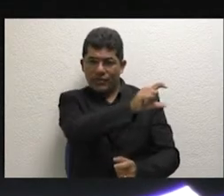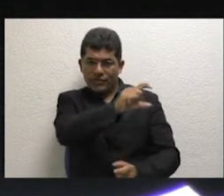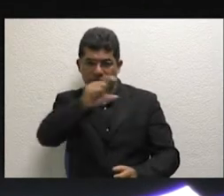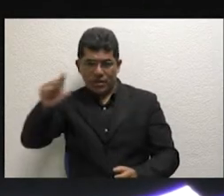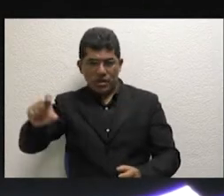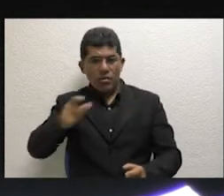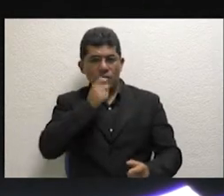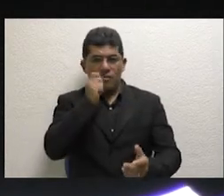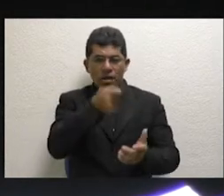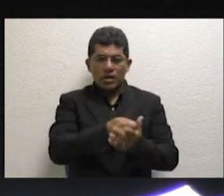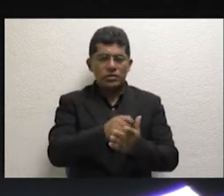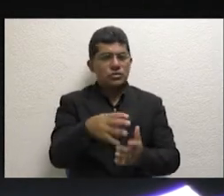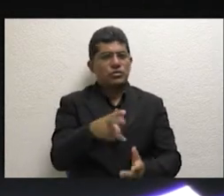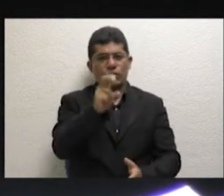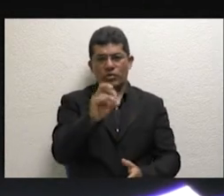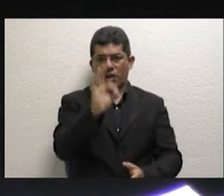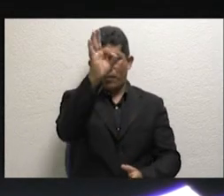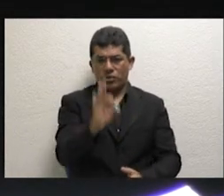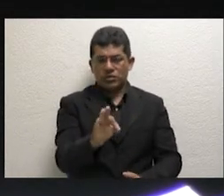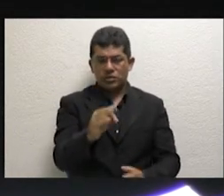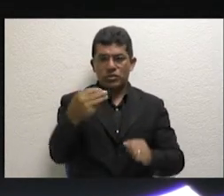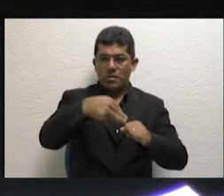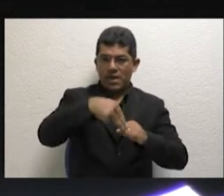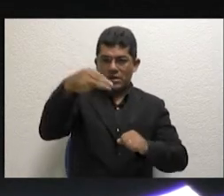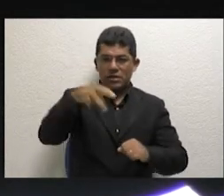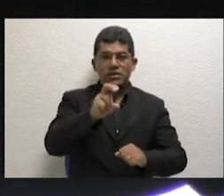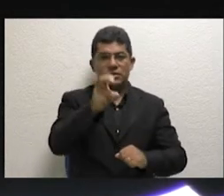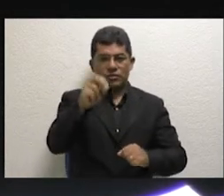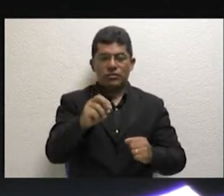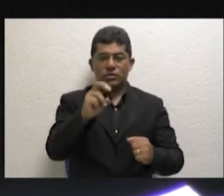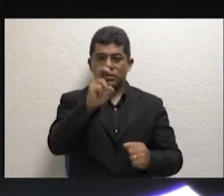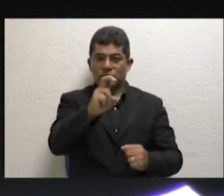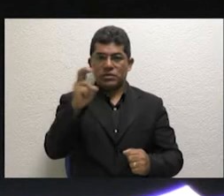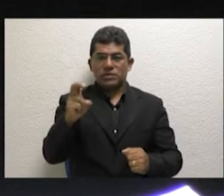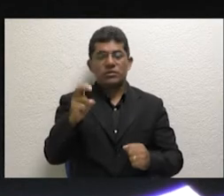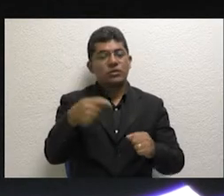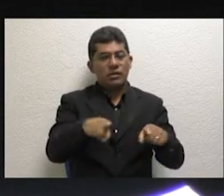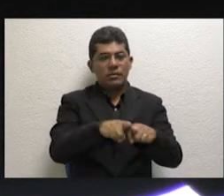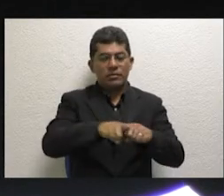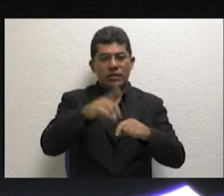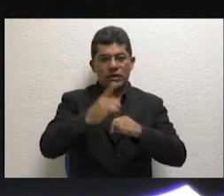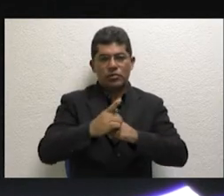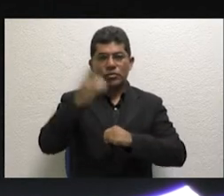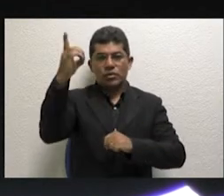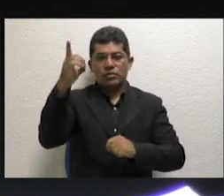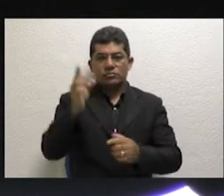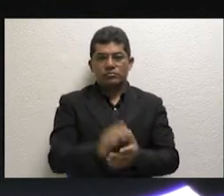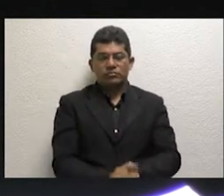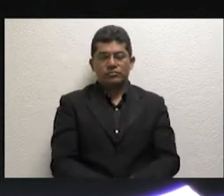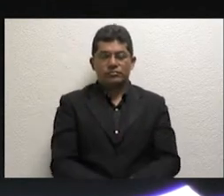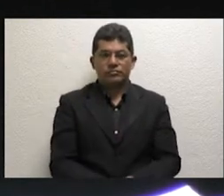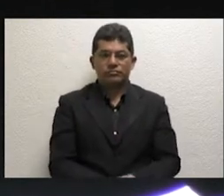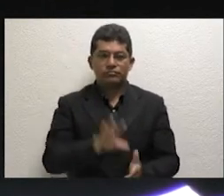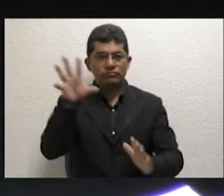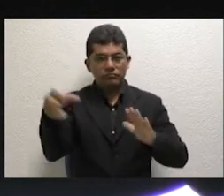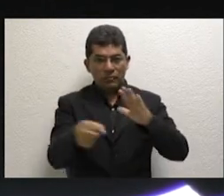50% de mestrado e 55% de doutorado no enquadramento